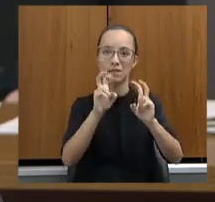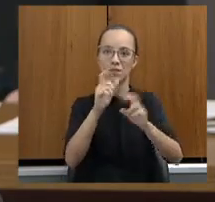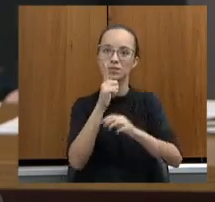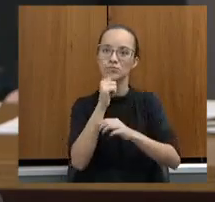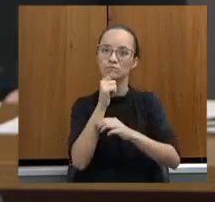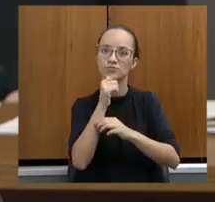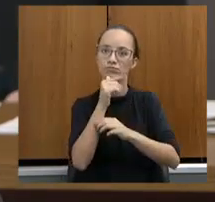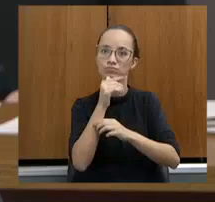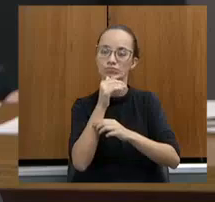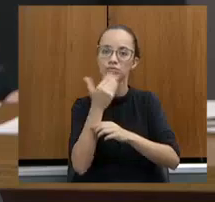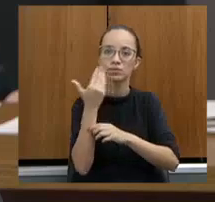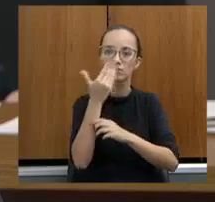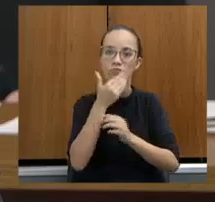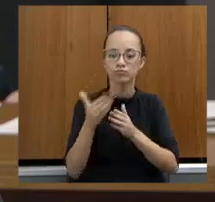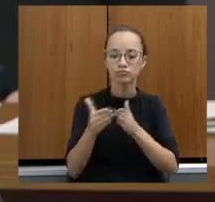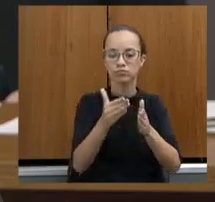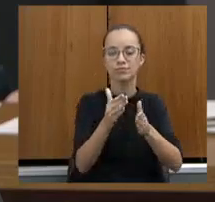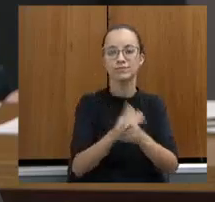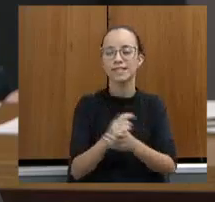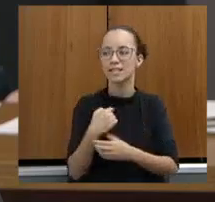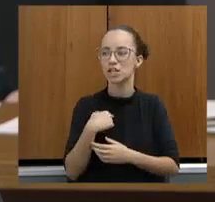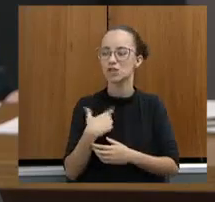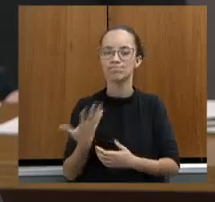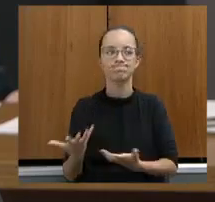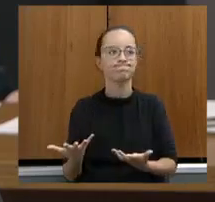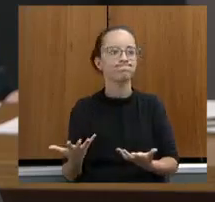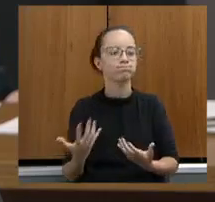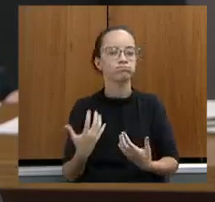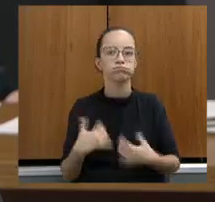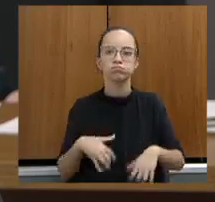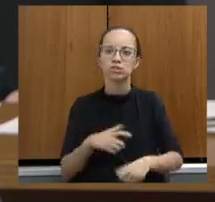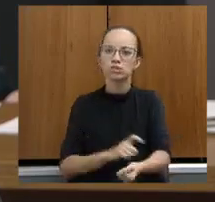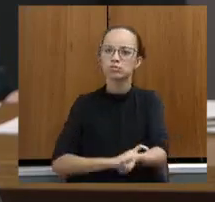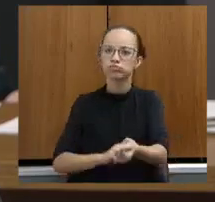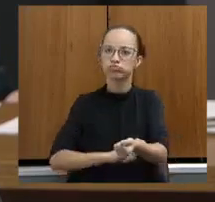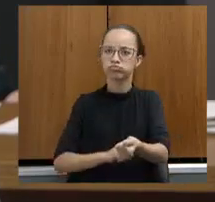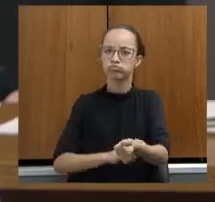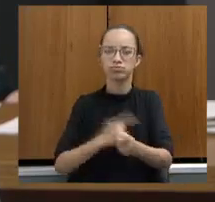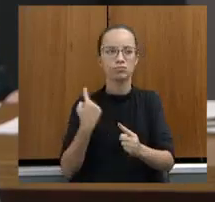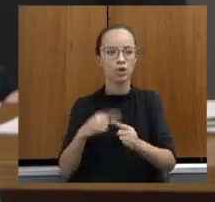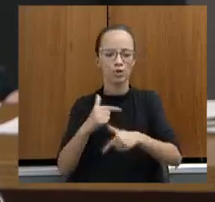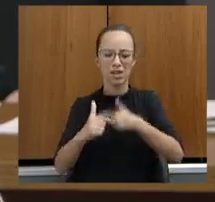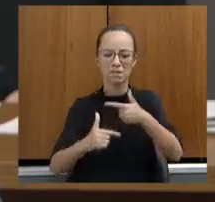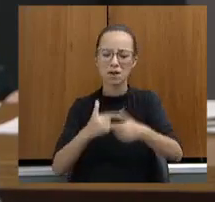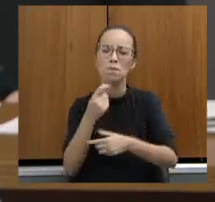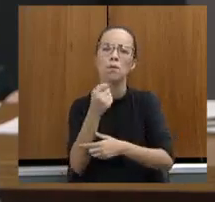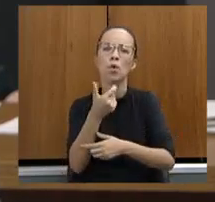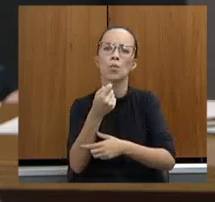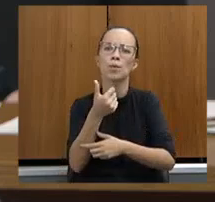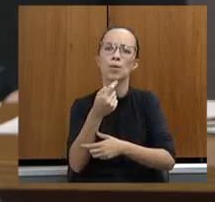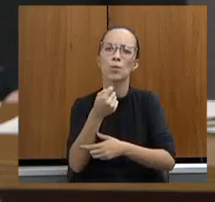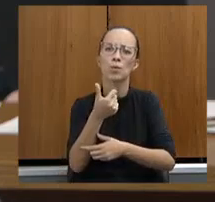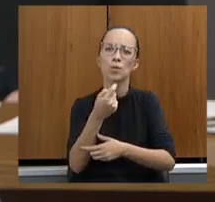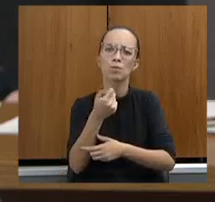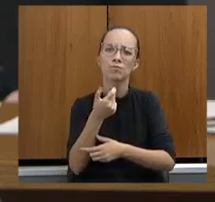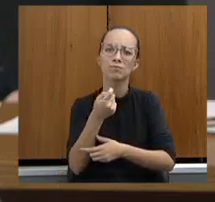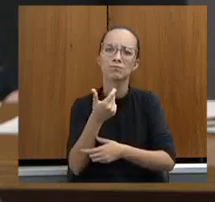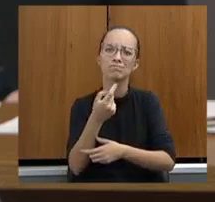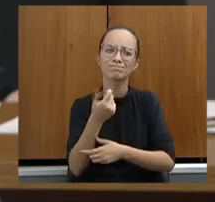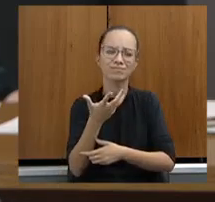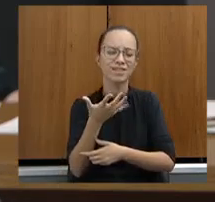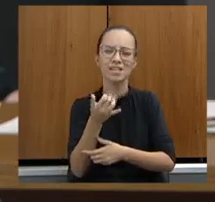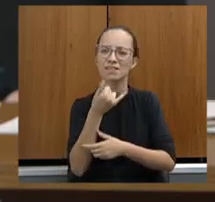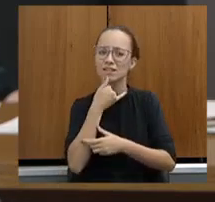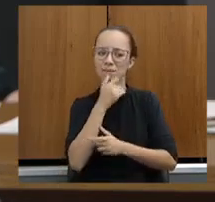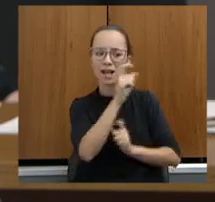revolta com pouco foi feito me revolta né É um descaso o que acontece com